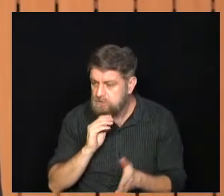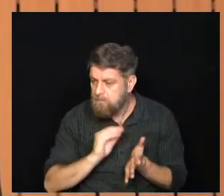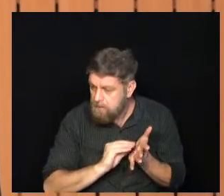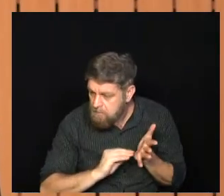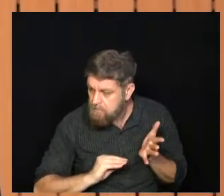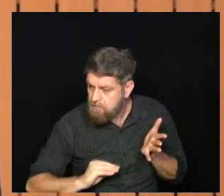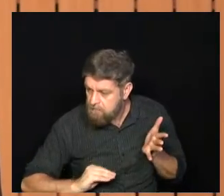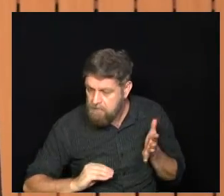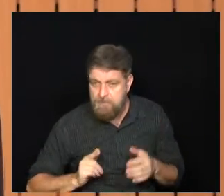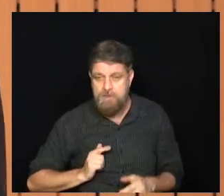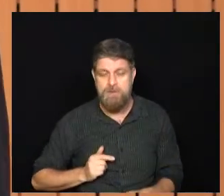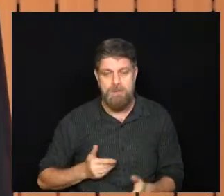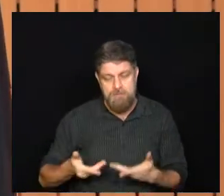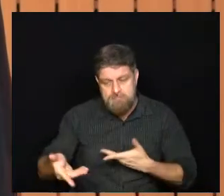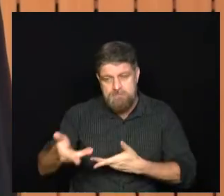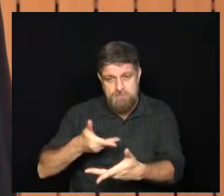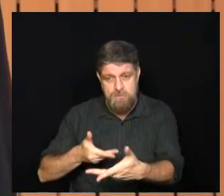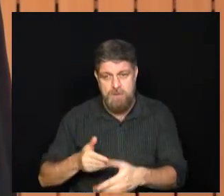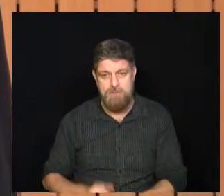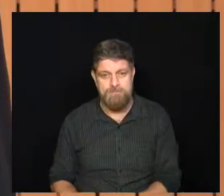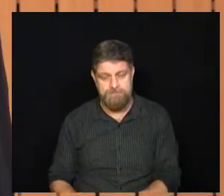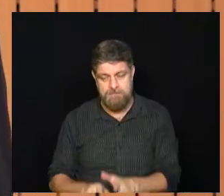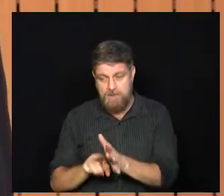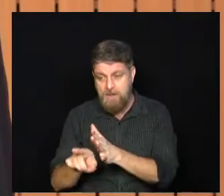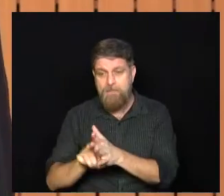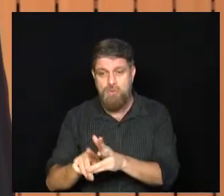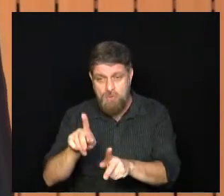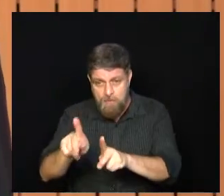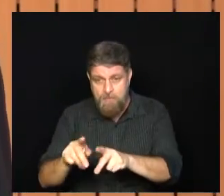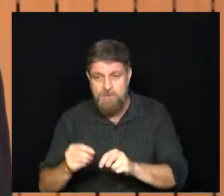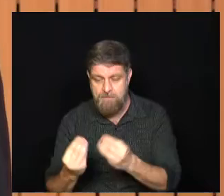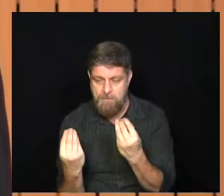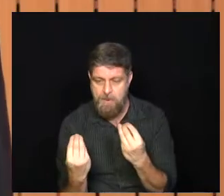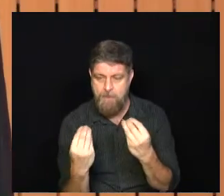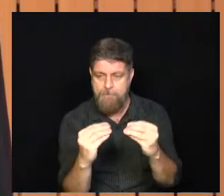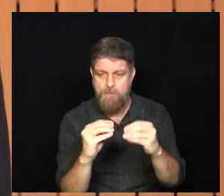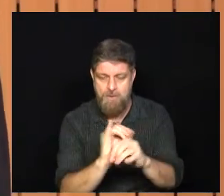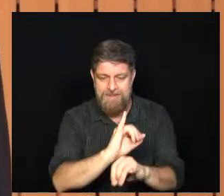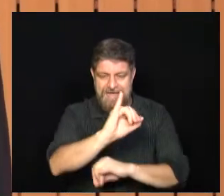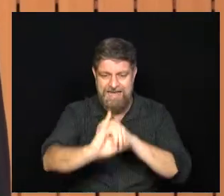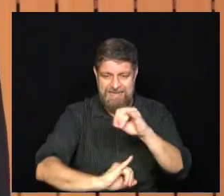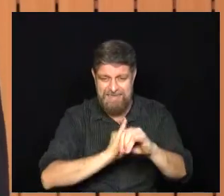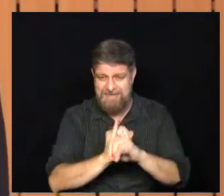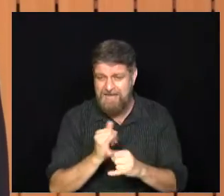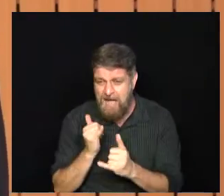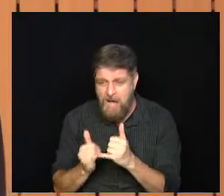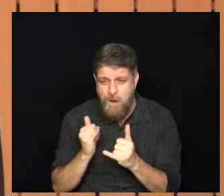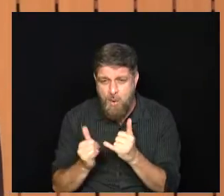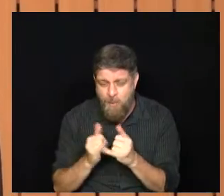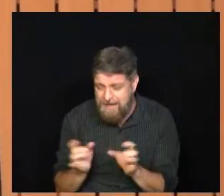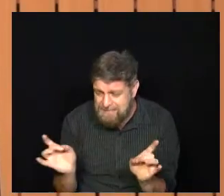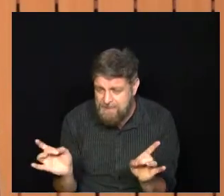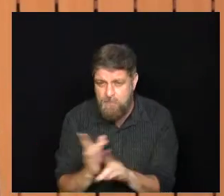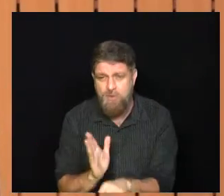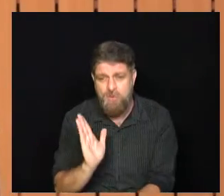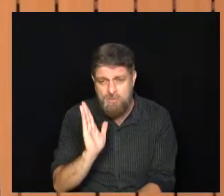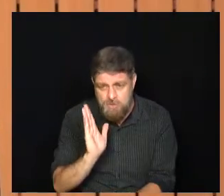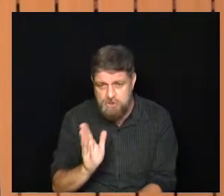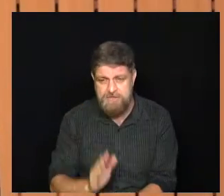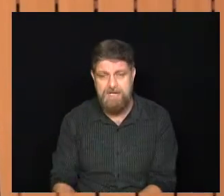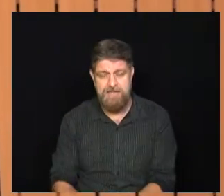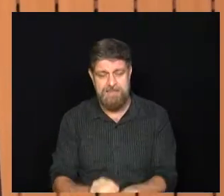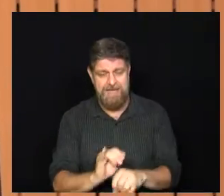consulta pública nós vamos em breve, né, João, disponibilizar na internet, estamos fechando a formatação, vamos colocar